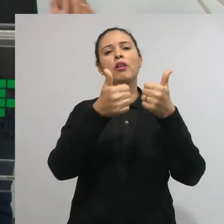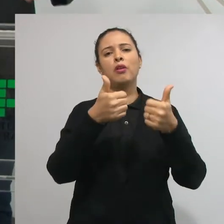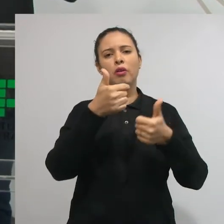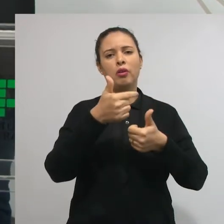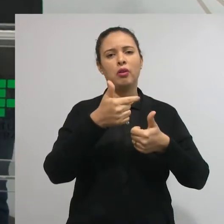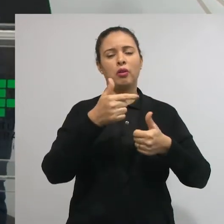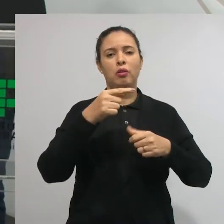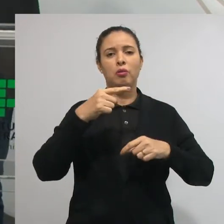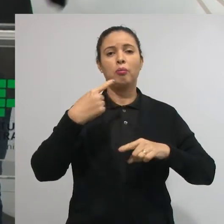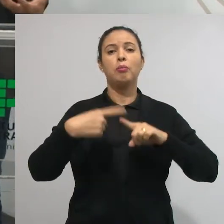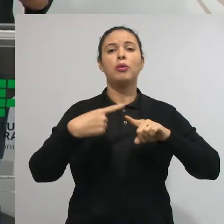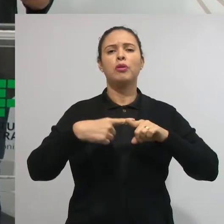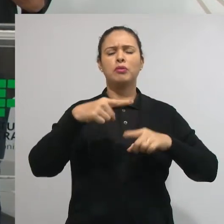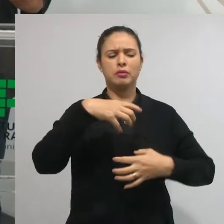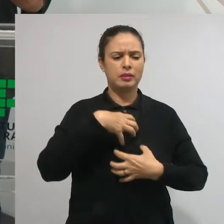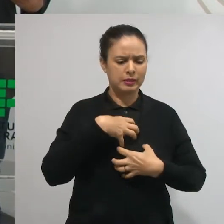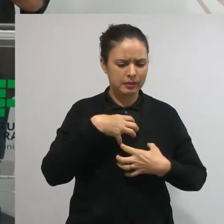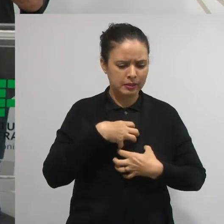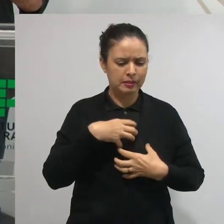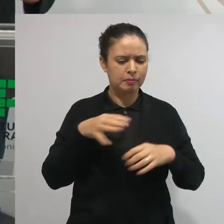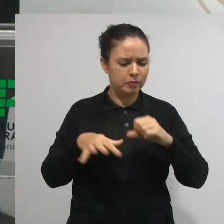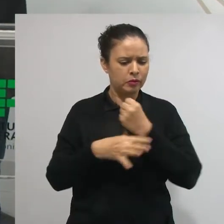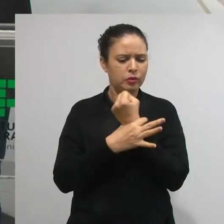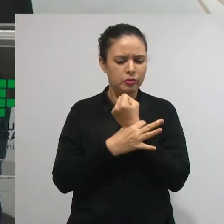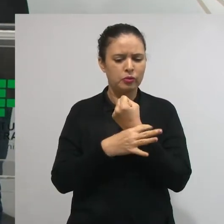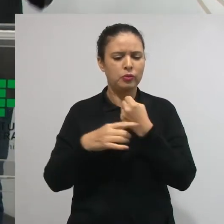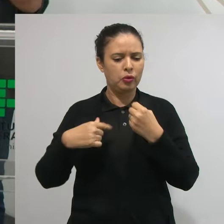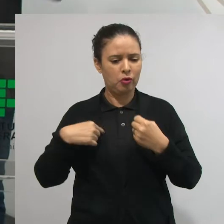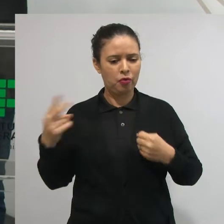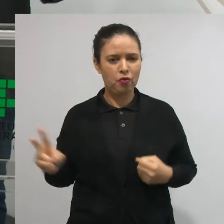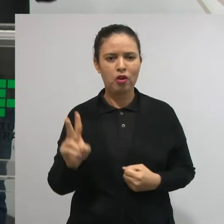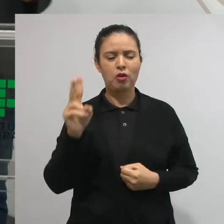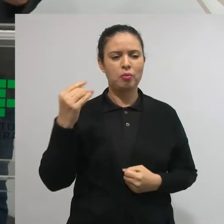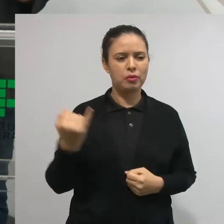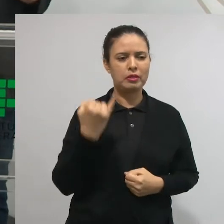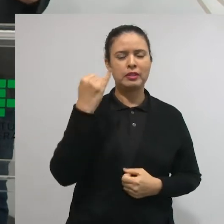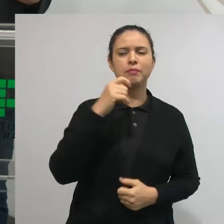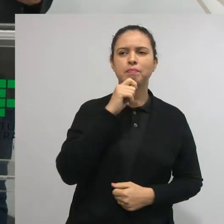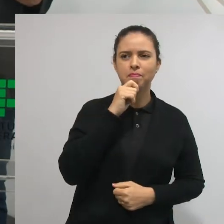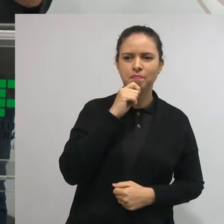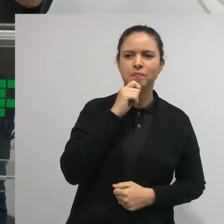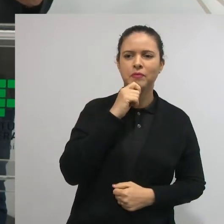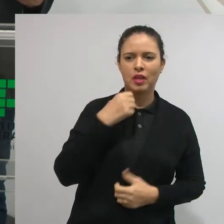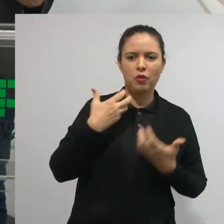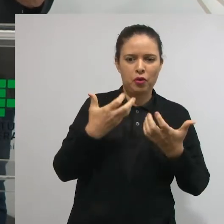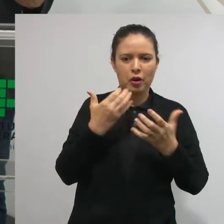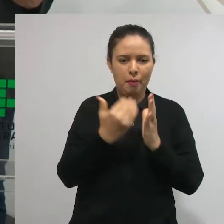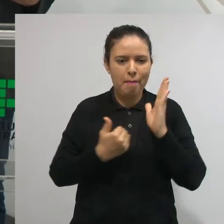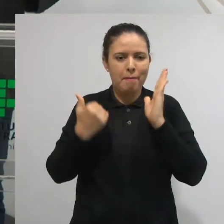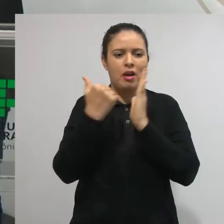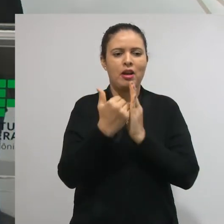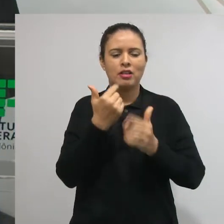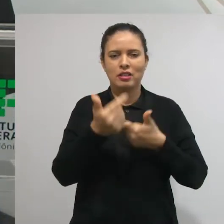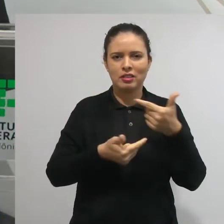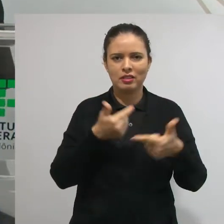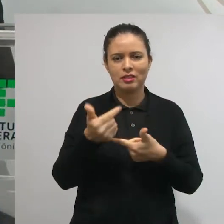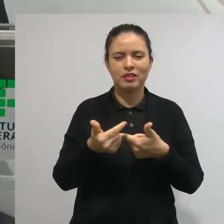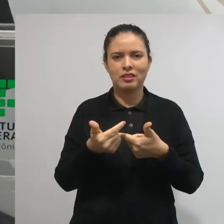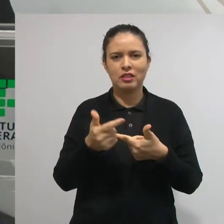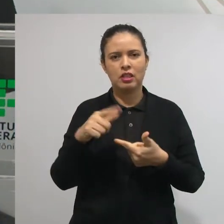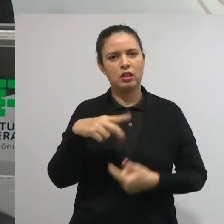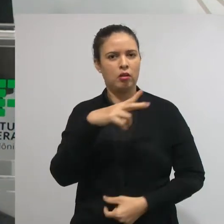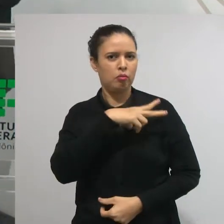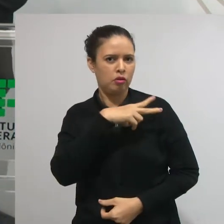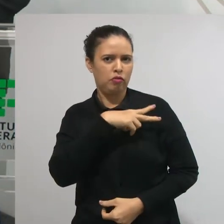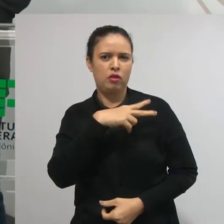muito mais, porque você se sente seguro, você se sente valorizado, você se sente importante na organização. Isso eu estou falando tanto